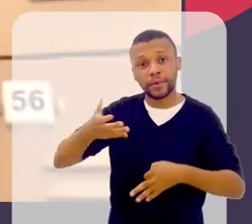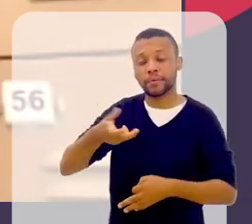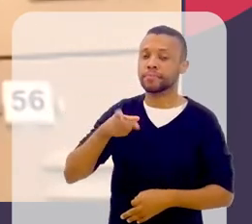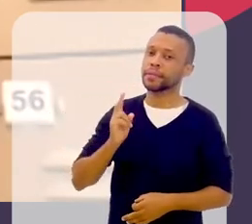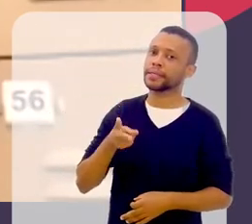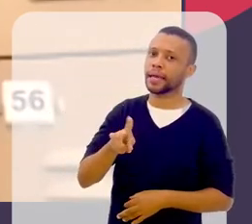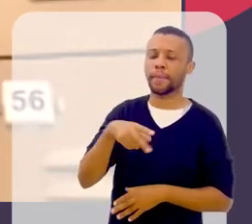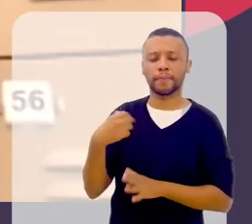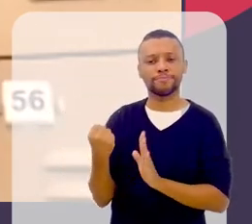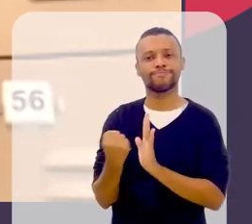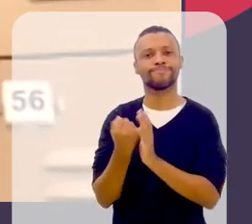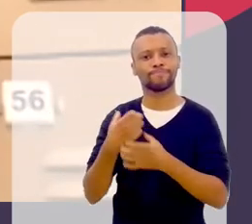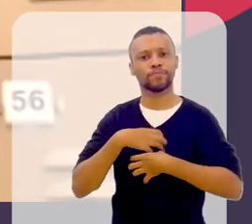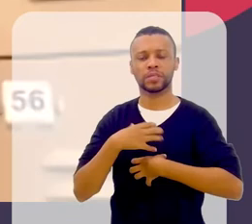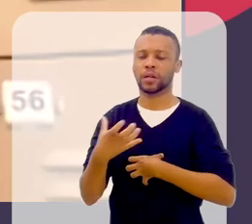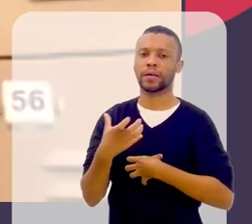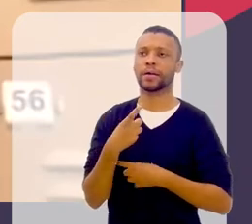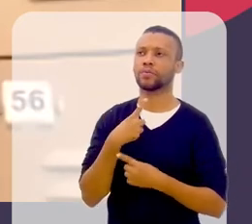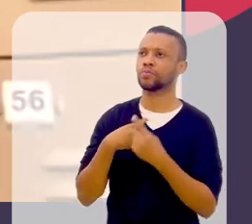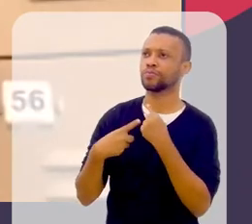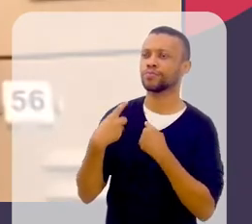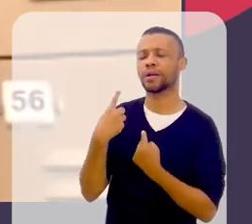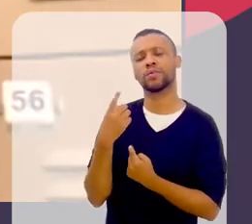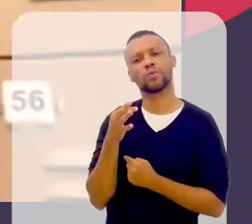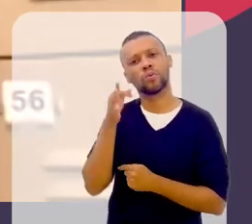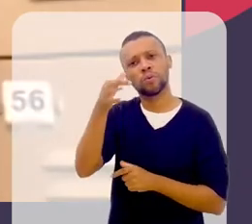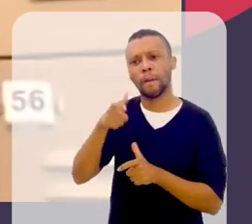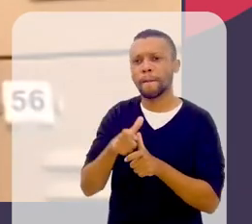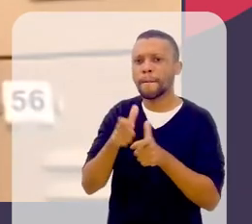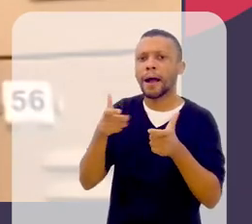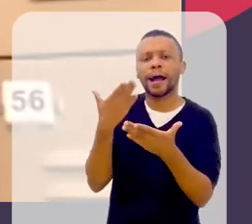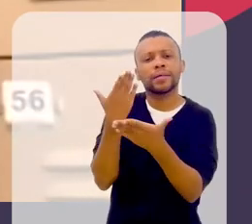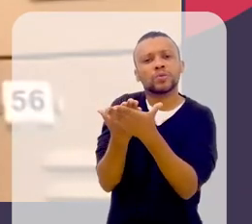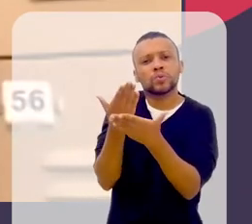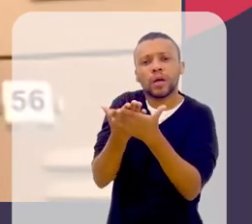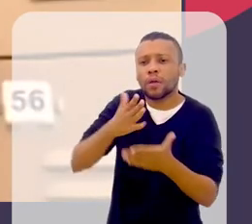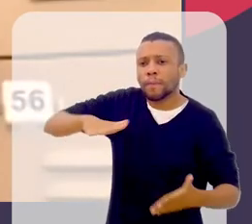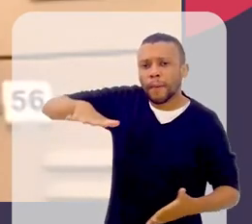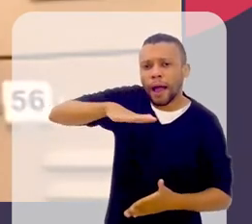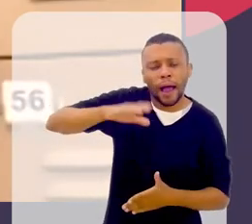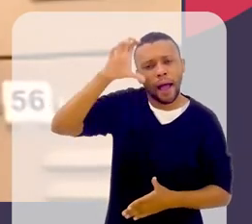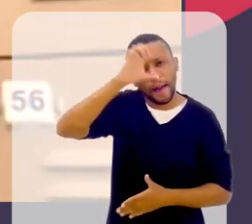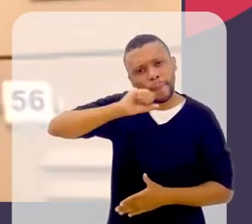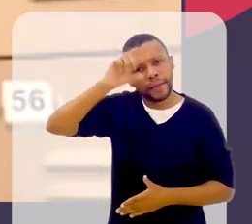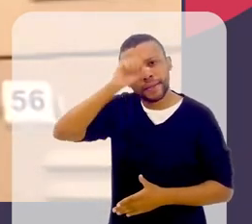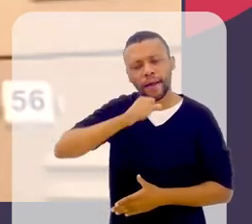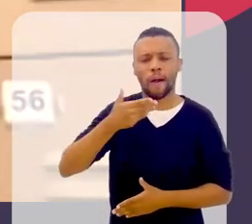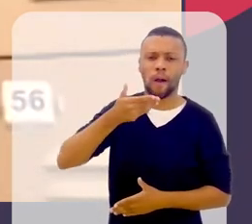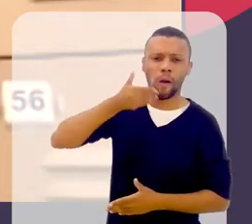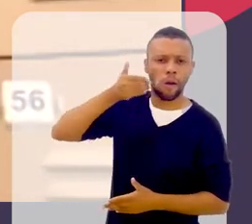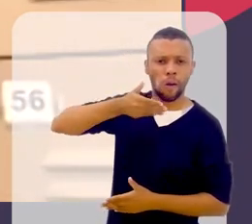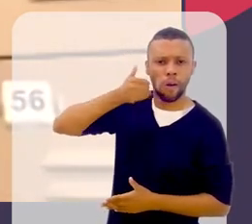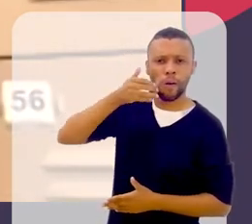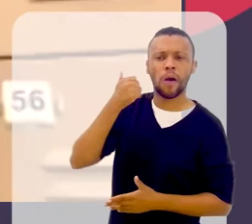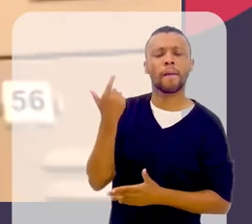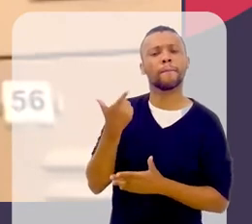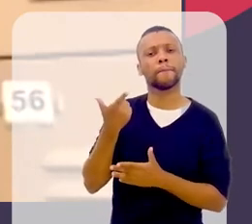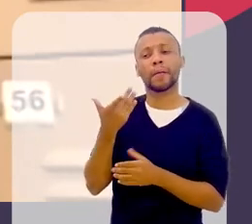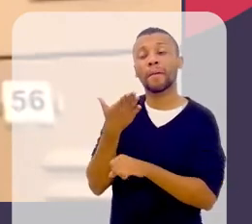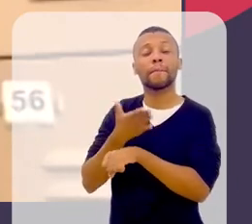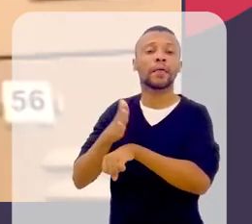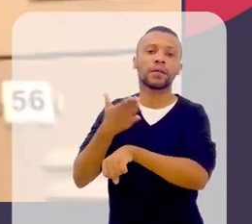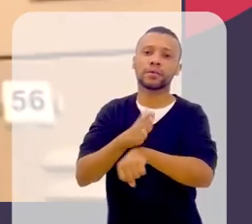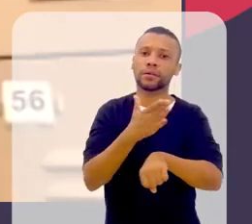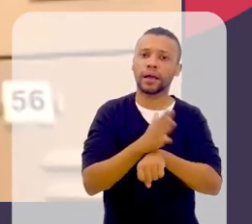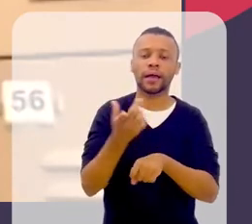que é isso que eu quero fazer para sempre, de que eu quero cada vez mais estudar mais, aprender mais, para colocar